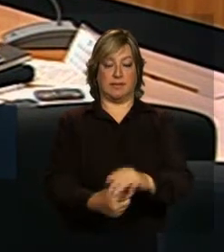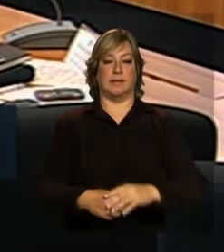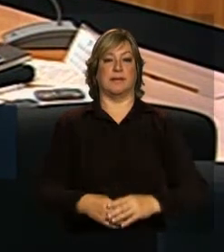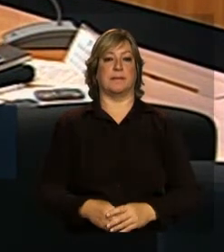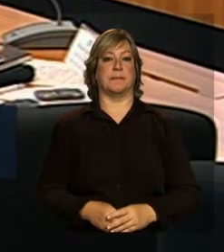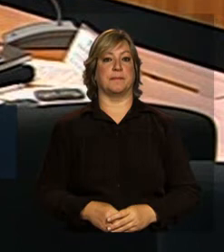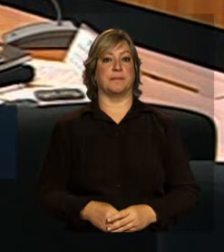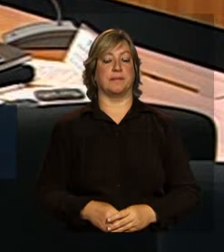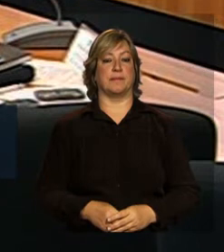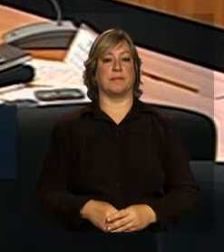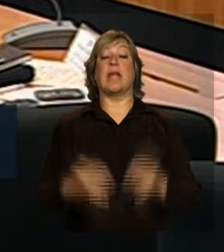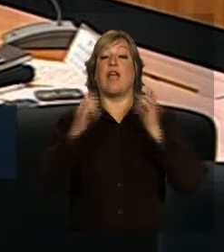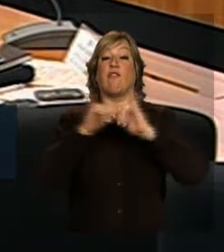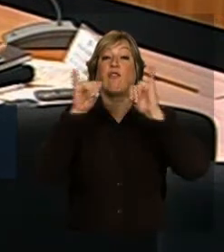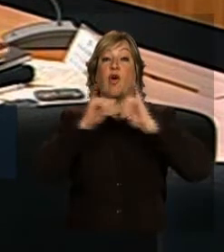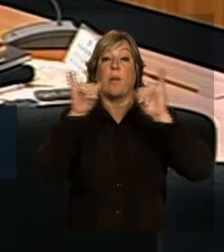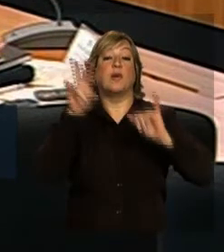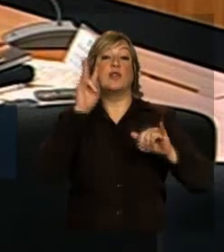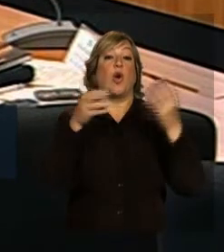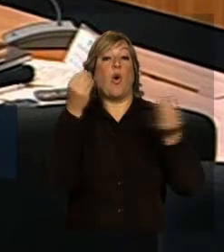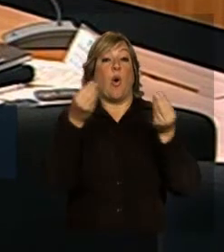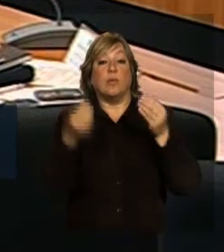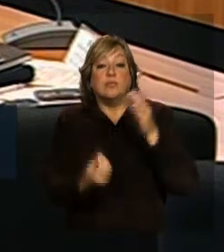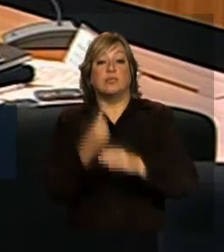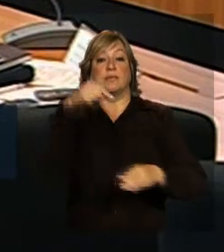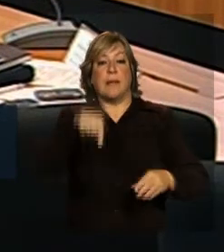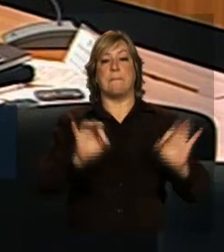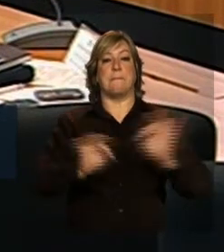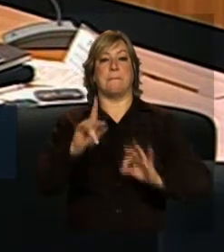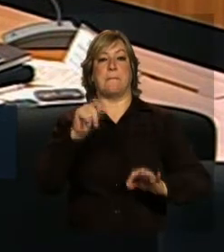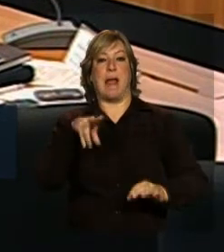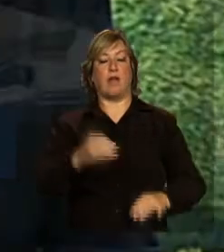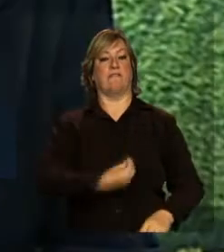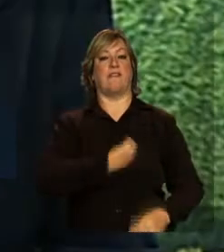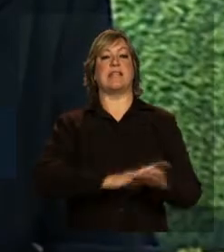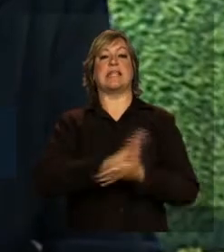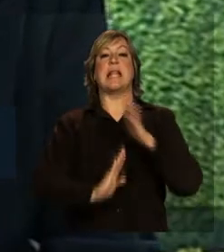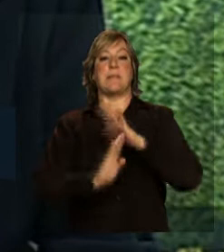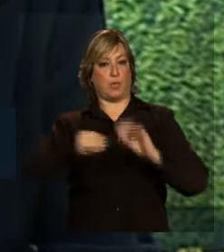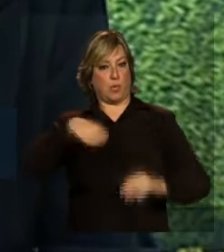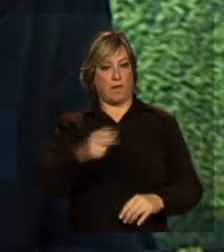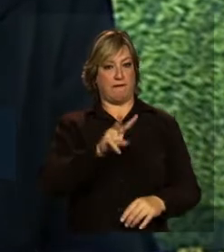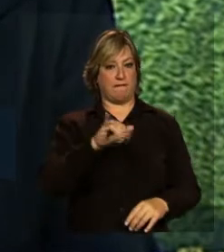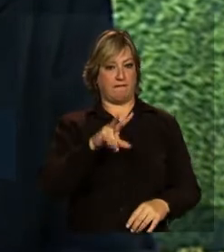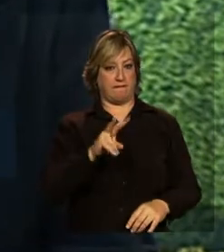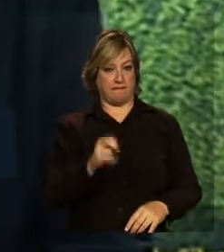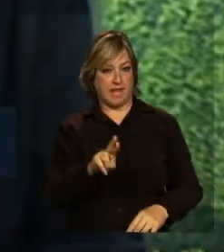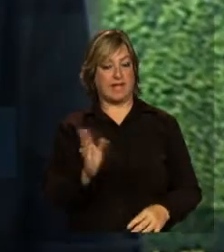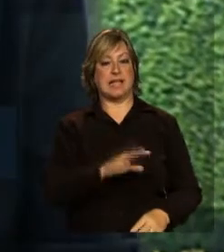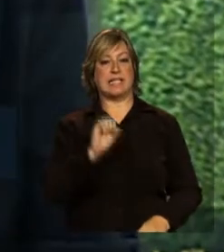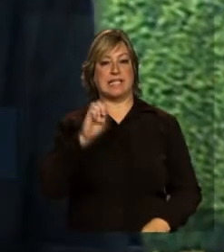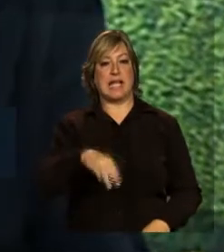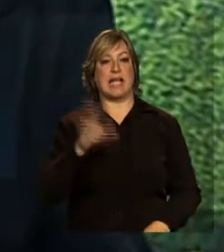de informações sobre a implementação do plano Viver Sem Limite ao Conselho Nacional. O